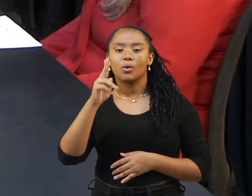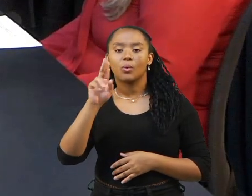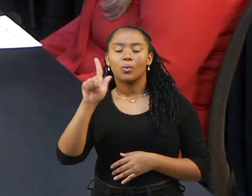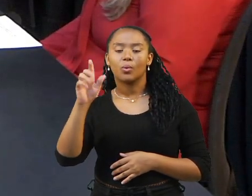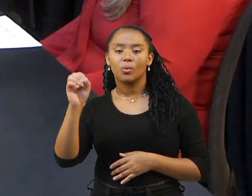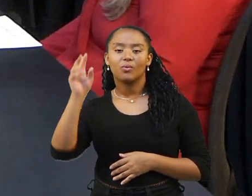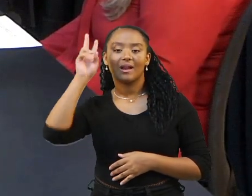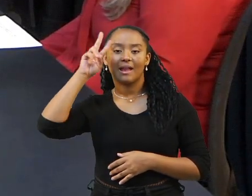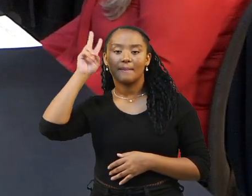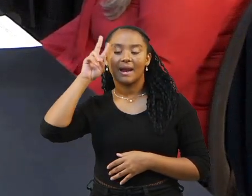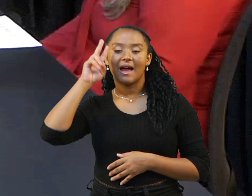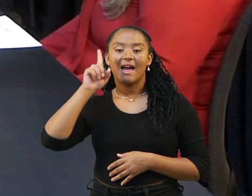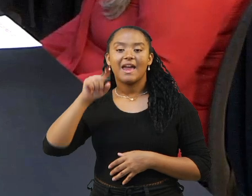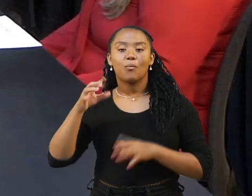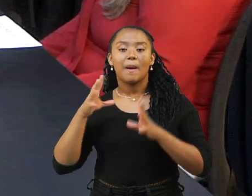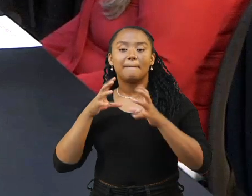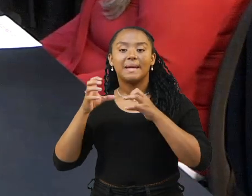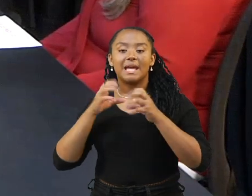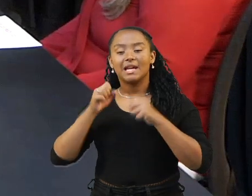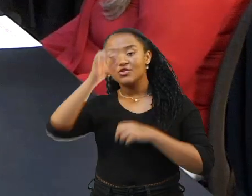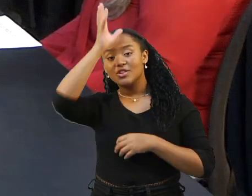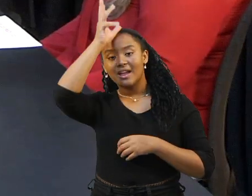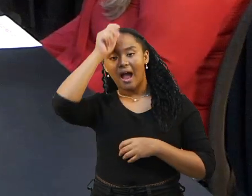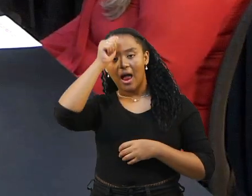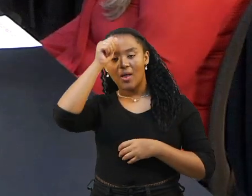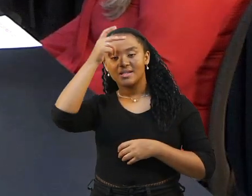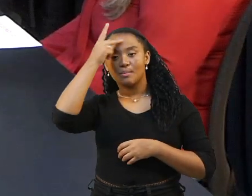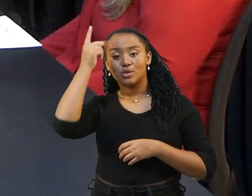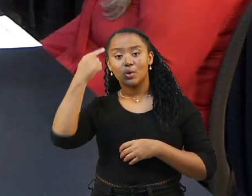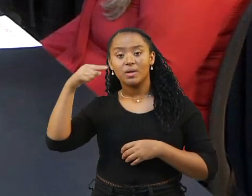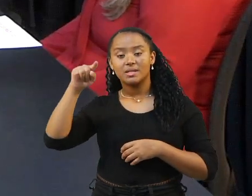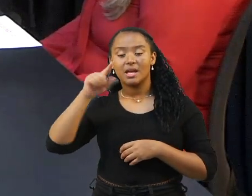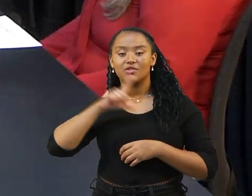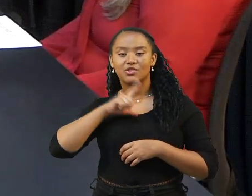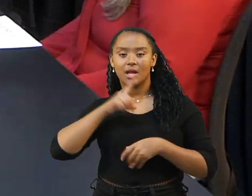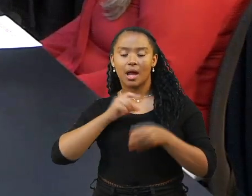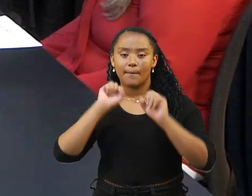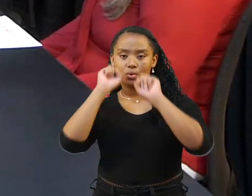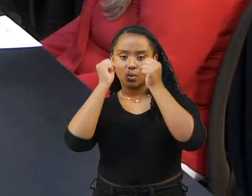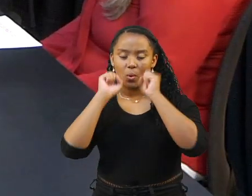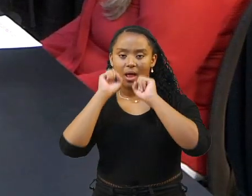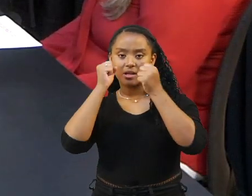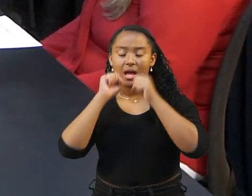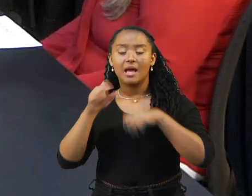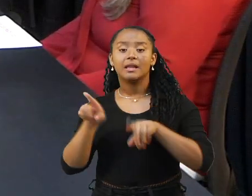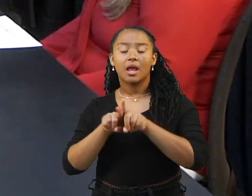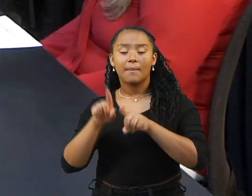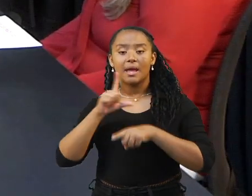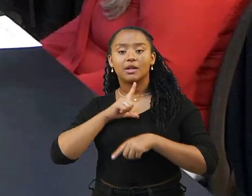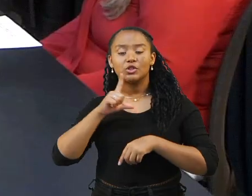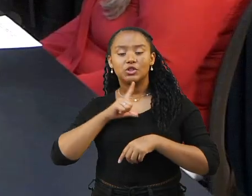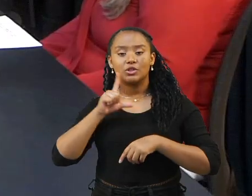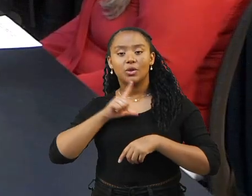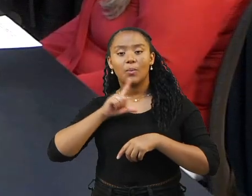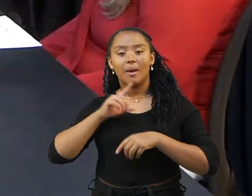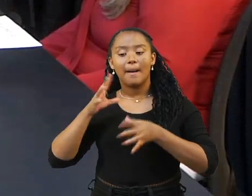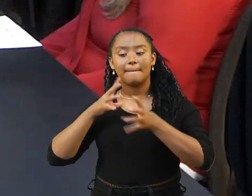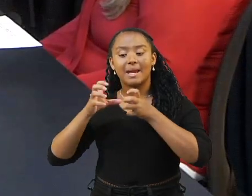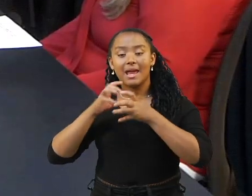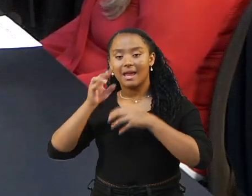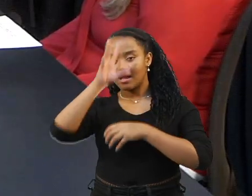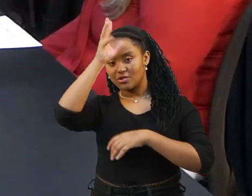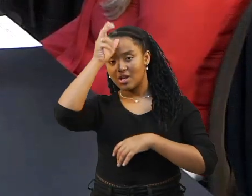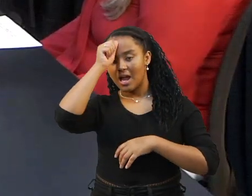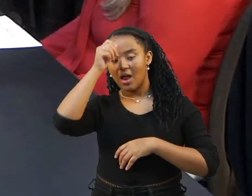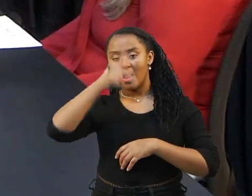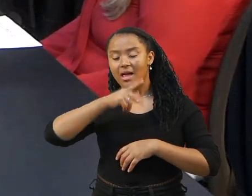de galo, onde as pessoas iam para lá, aonde tem a musculação, era uma rinha de galo. E as